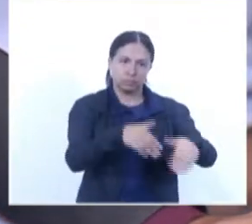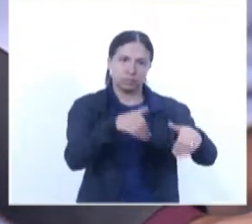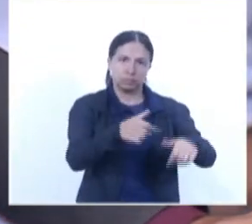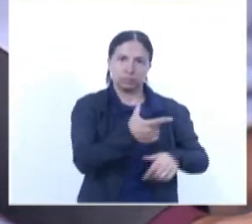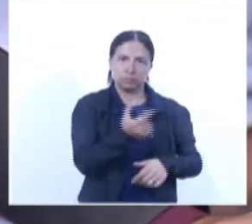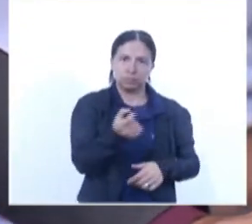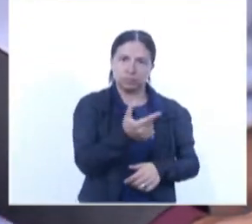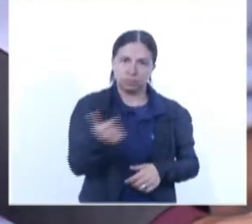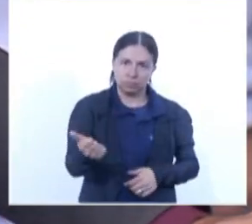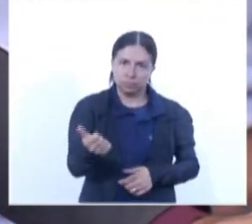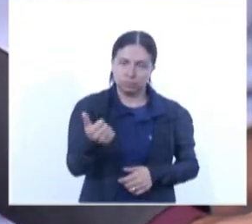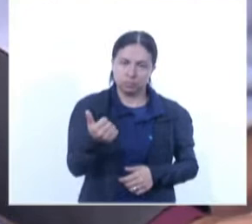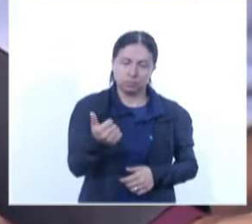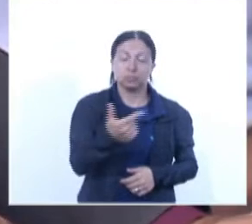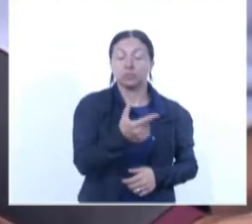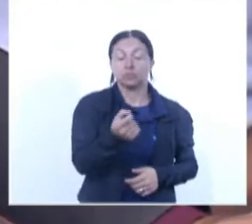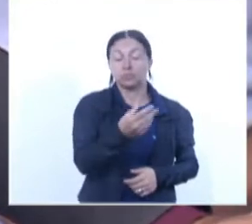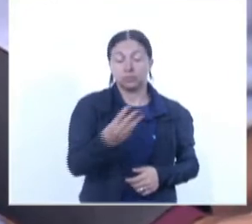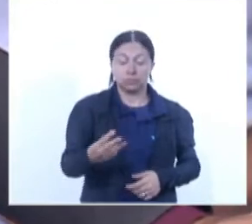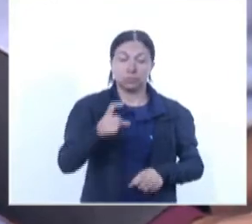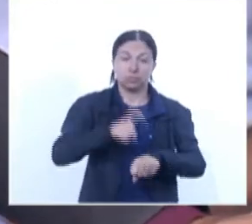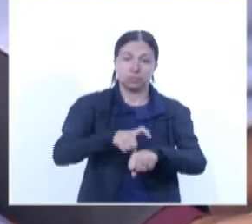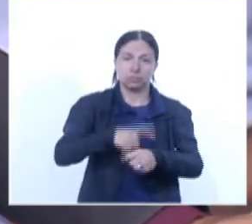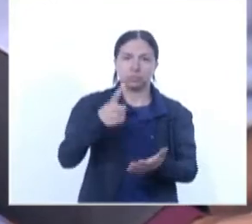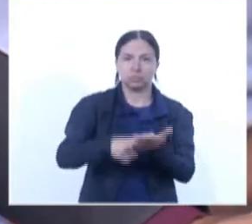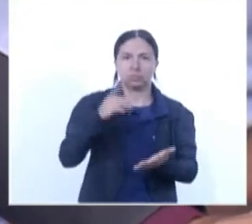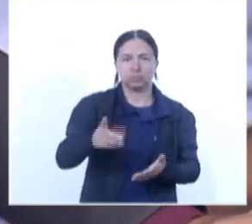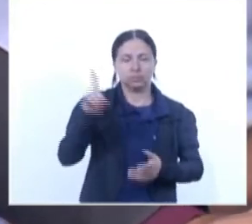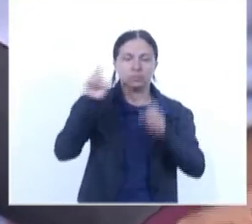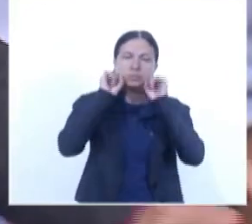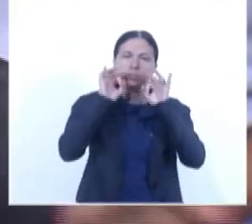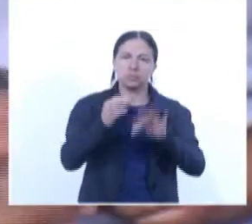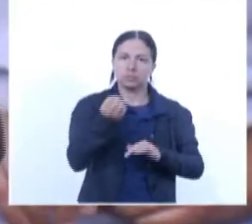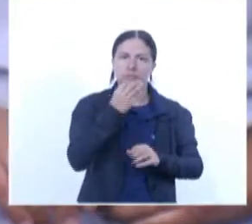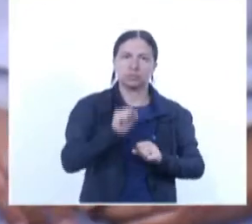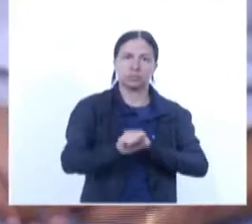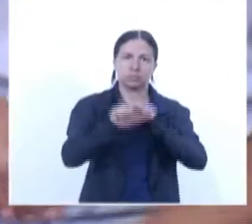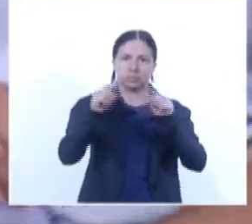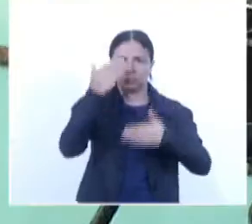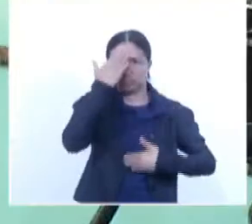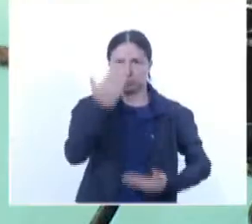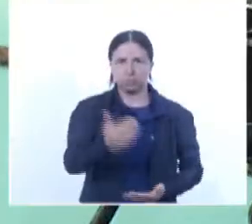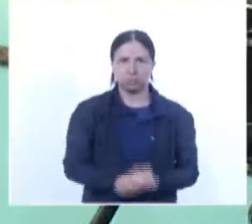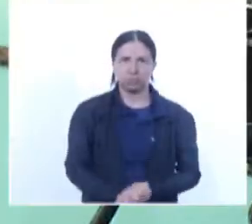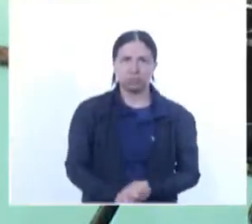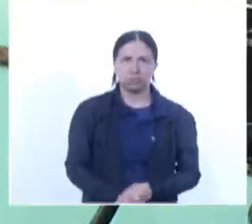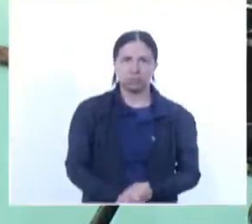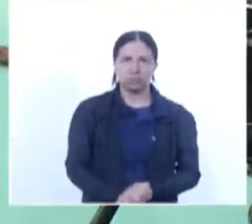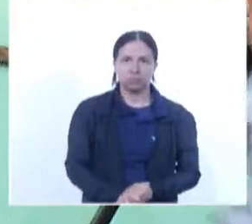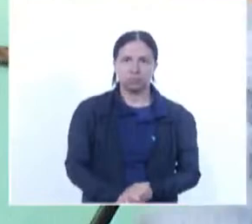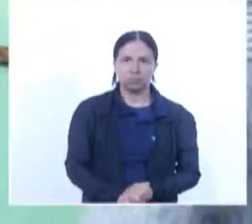2023 no horário regimental que Deus abençoe a todos Tenha um bom dia meu muito obrigado